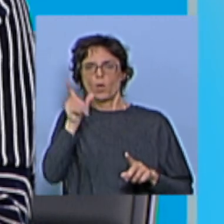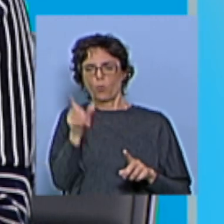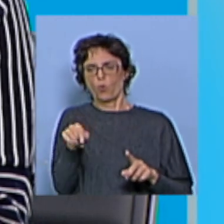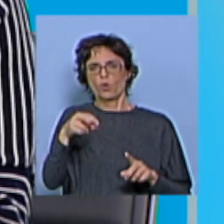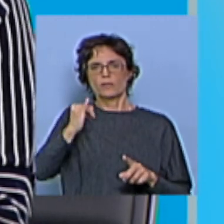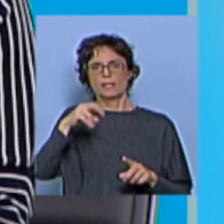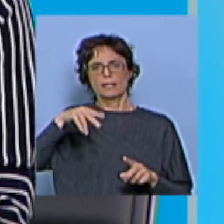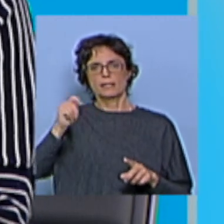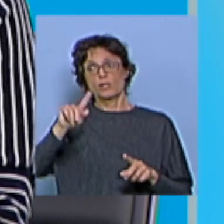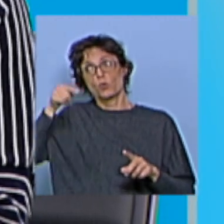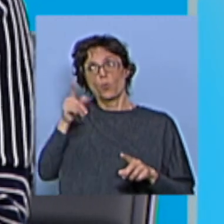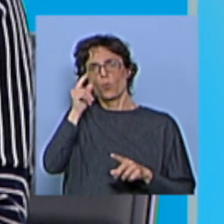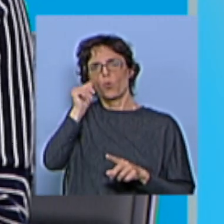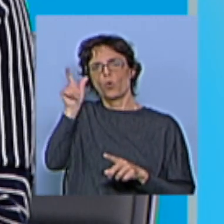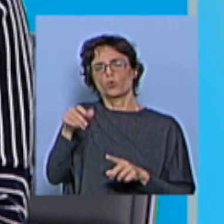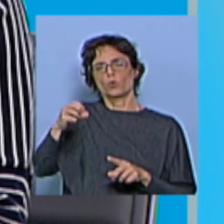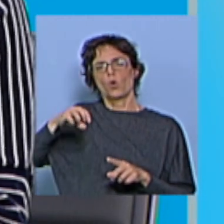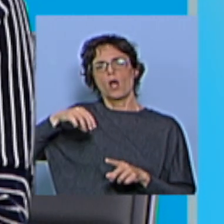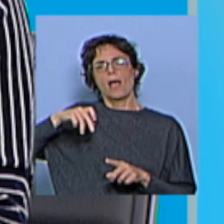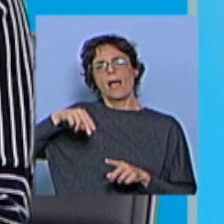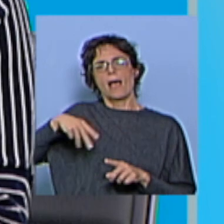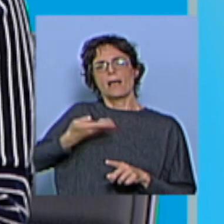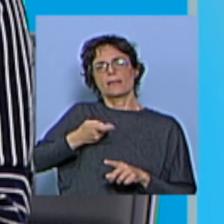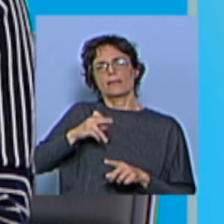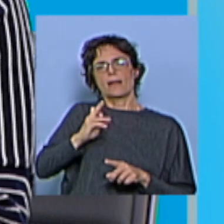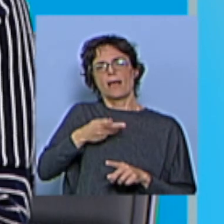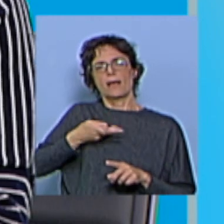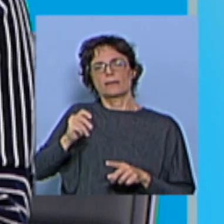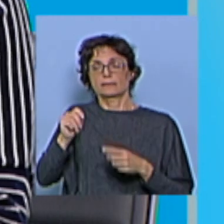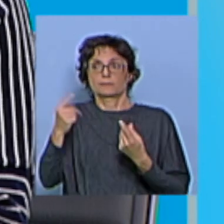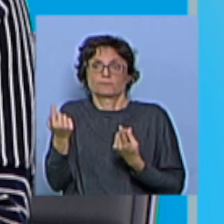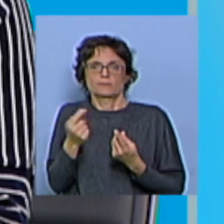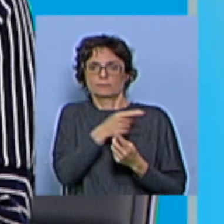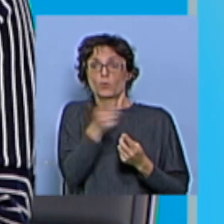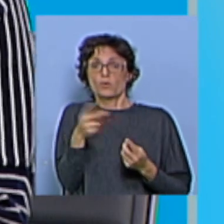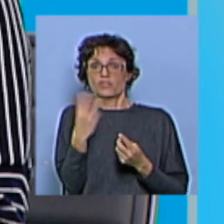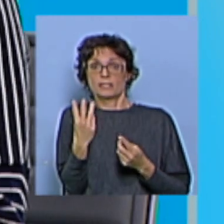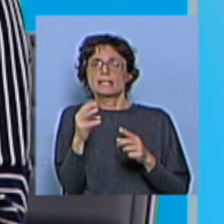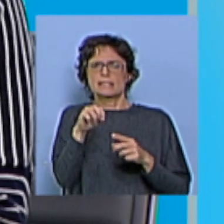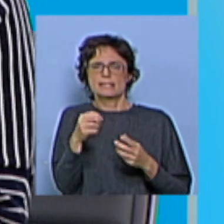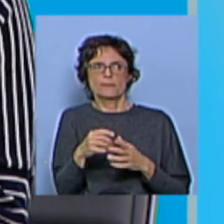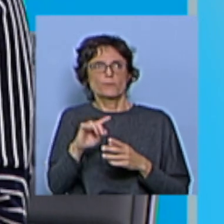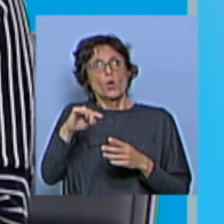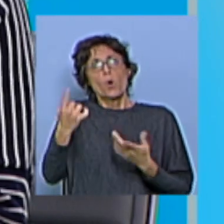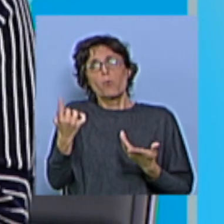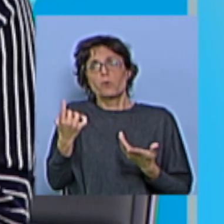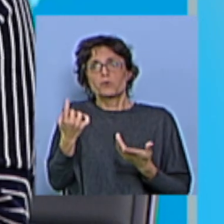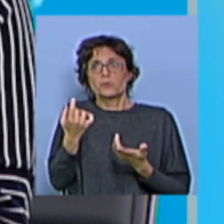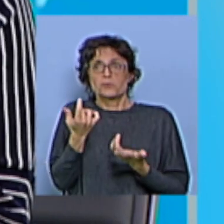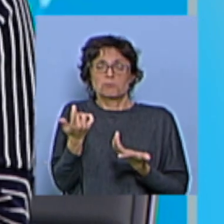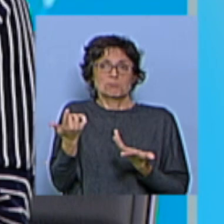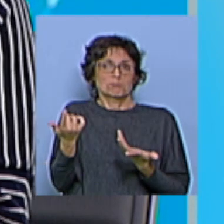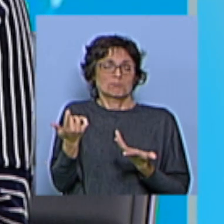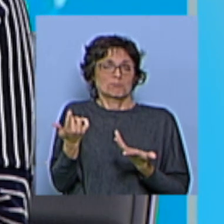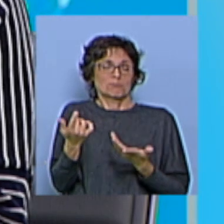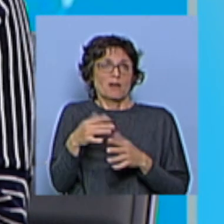mas haverá outros que não têm uma noção tão concreta da sua ação. Se calhar o Almerindo, ao fazê-lo, falo tão naturalmente que se calhar